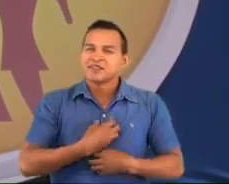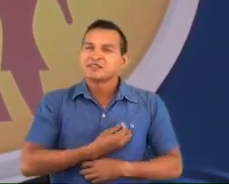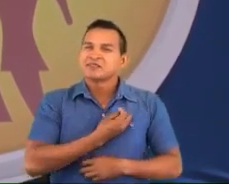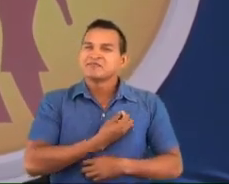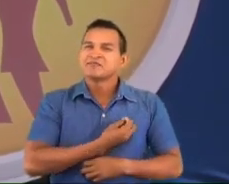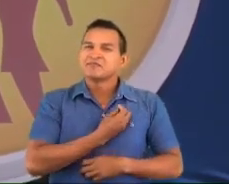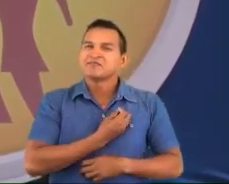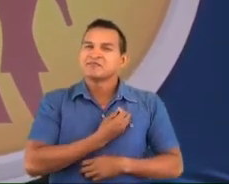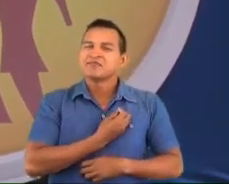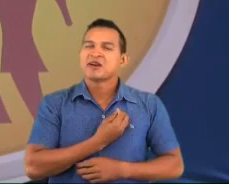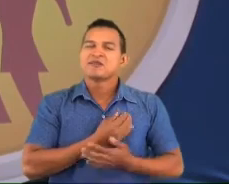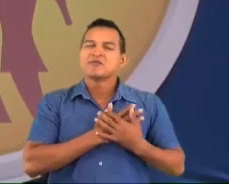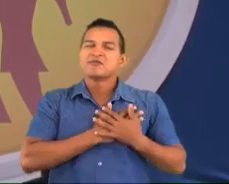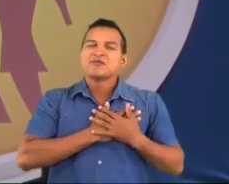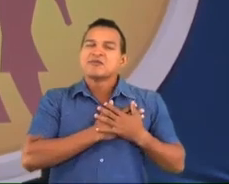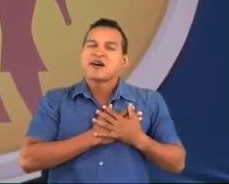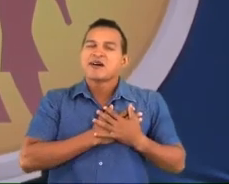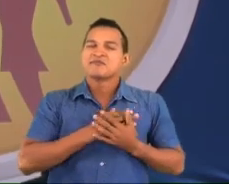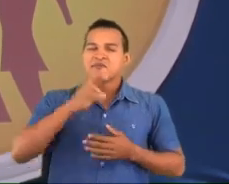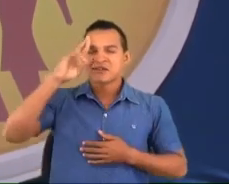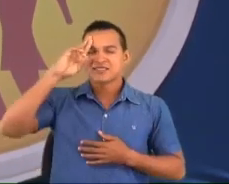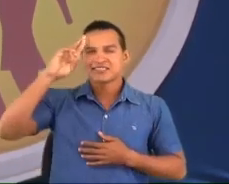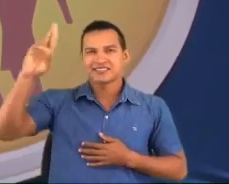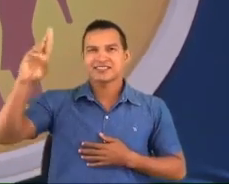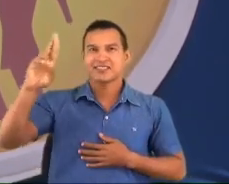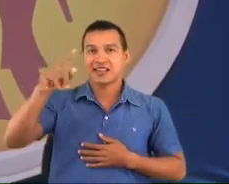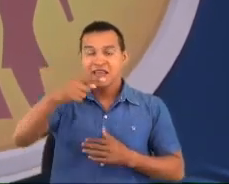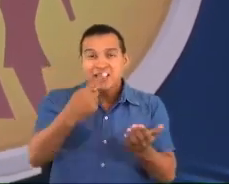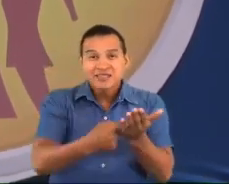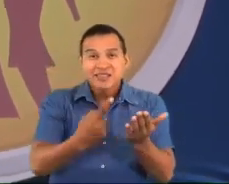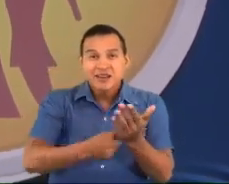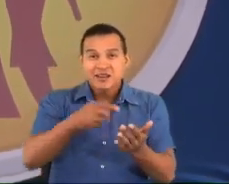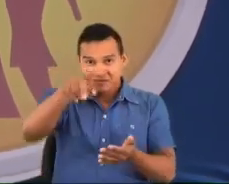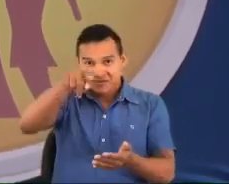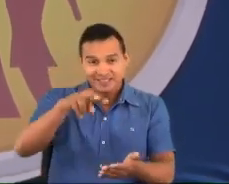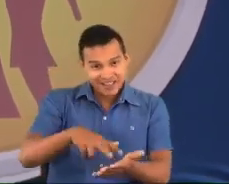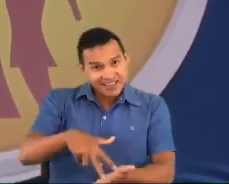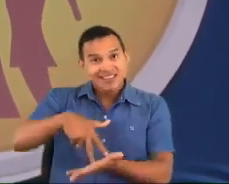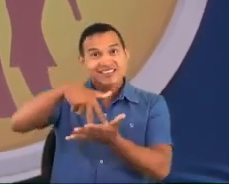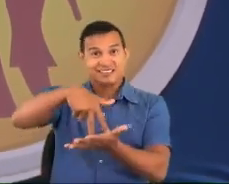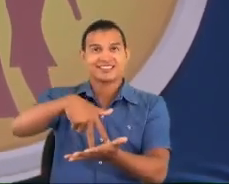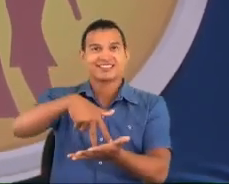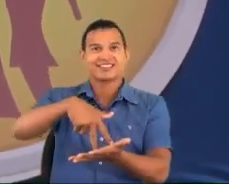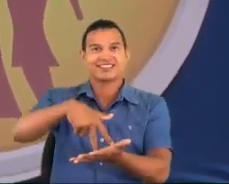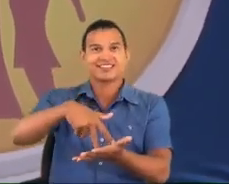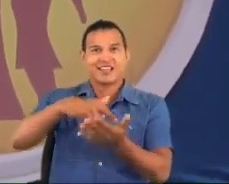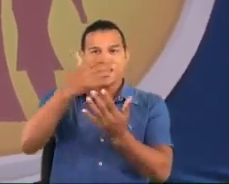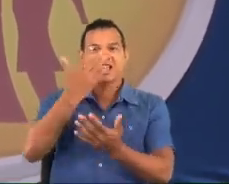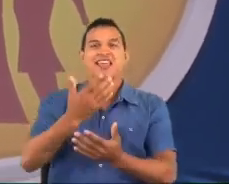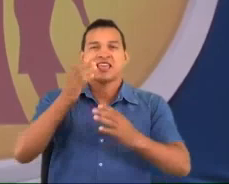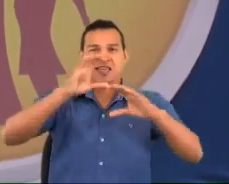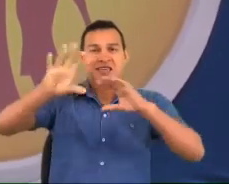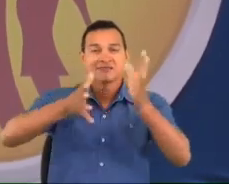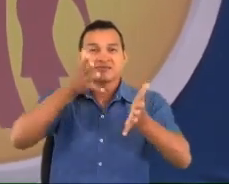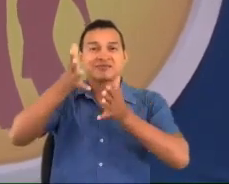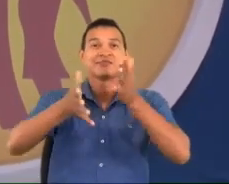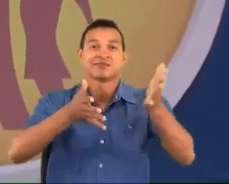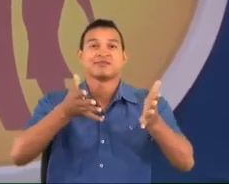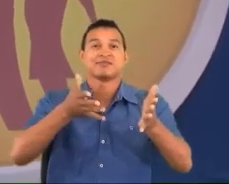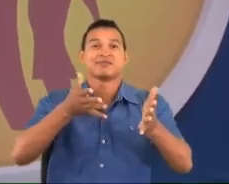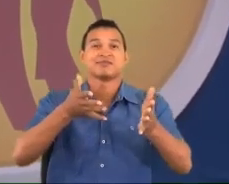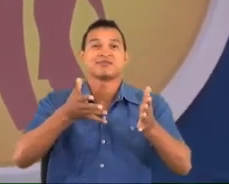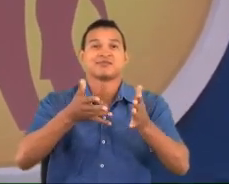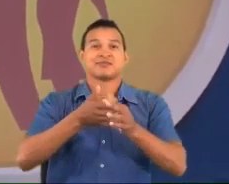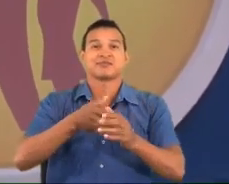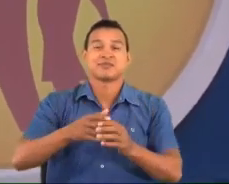o amor do Senhor. E eu te convido agora para ficar de pé e levantar a sua voz e cantar